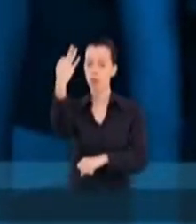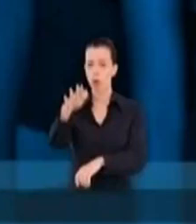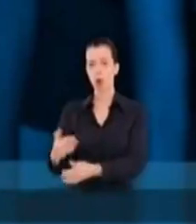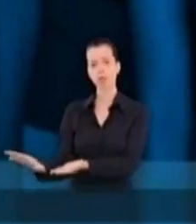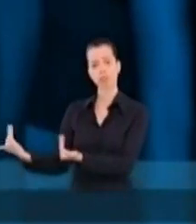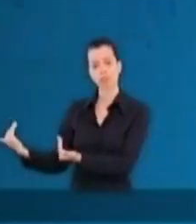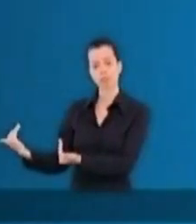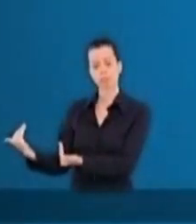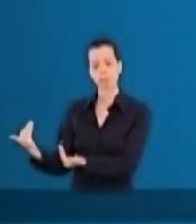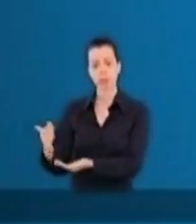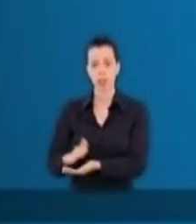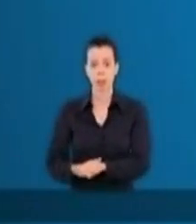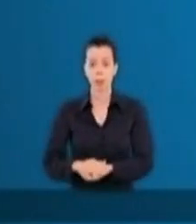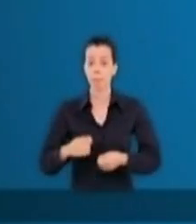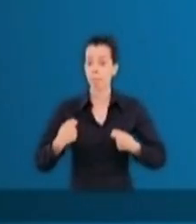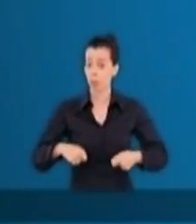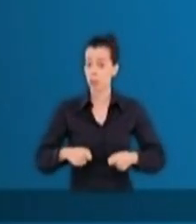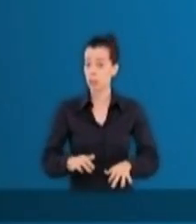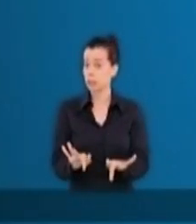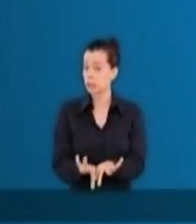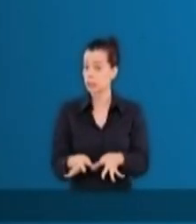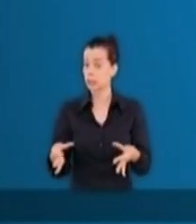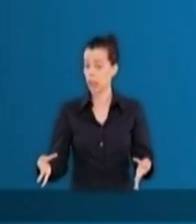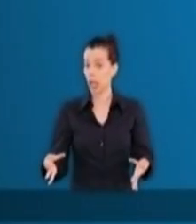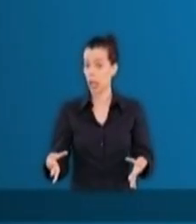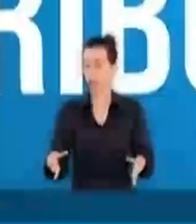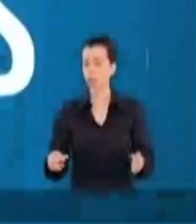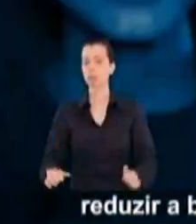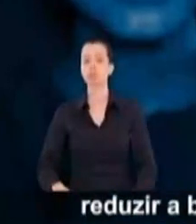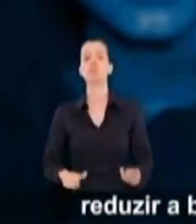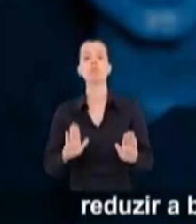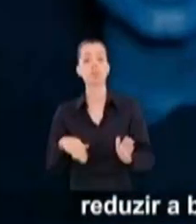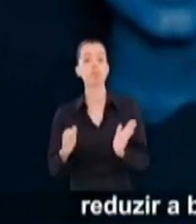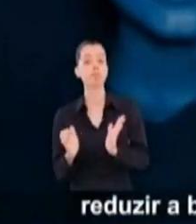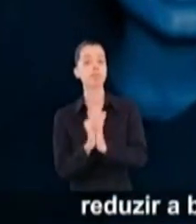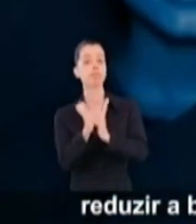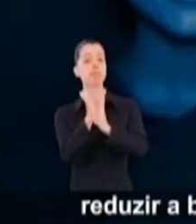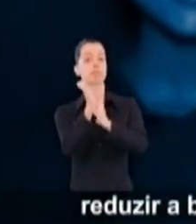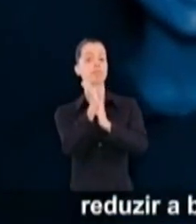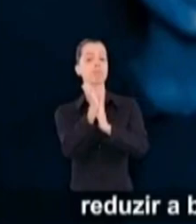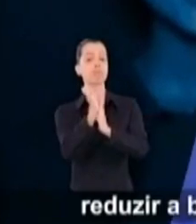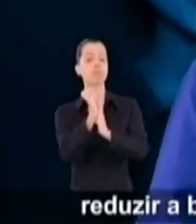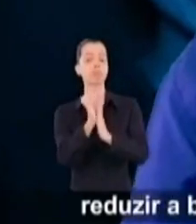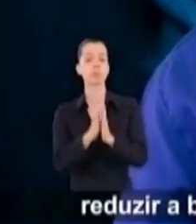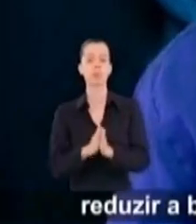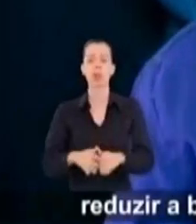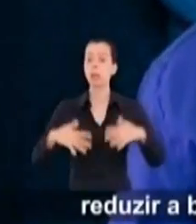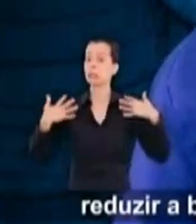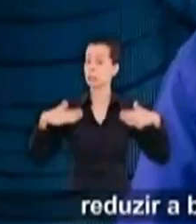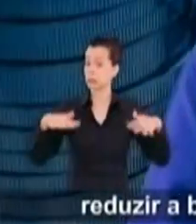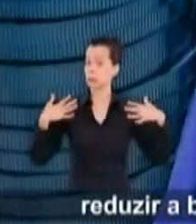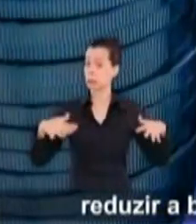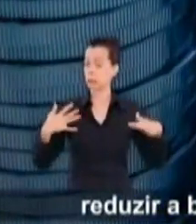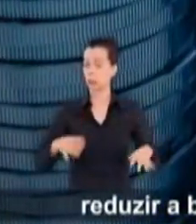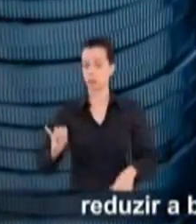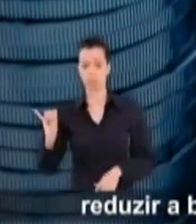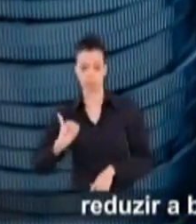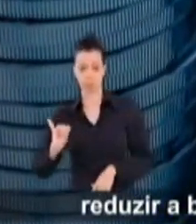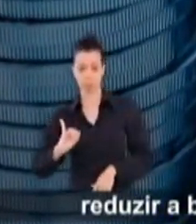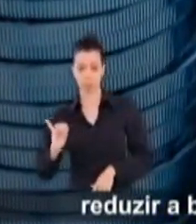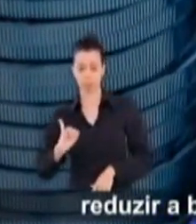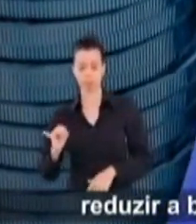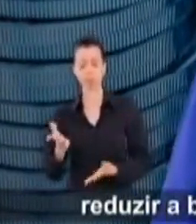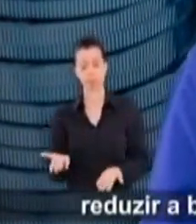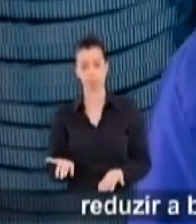os nossos jovens. É preciso simplificar o sistema tributário, reduzir a burocracia e aliviar a carga de impostos